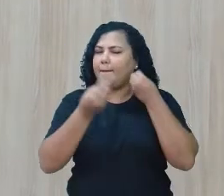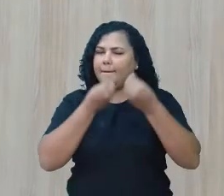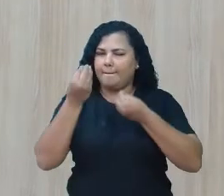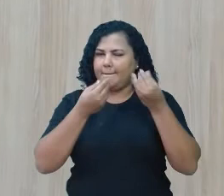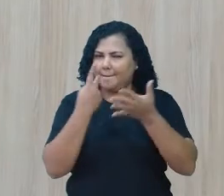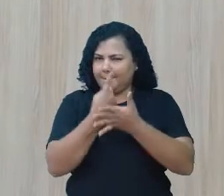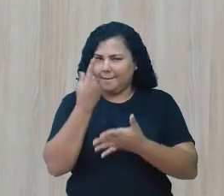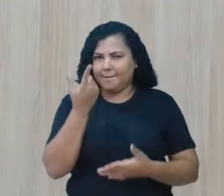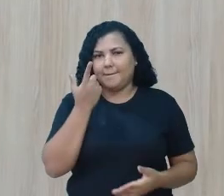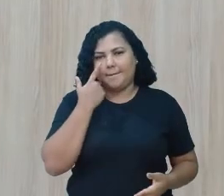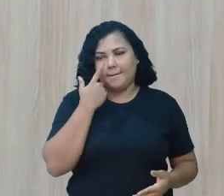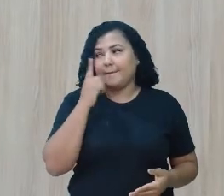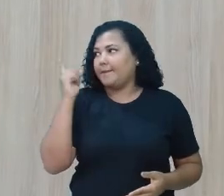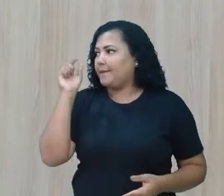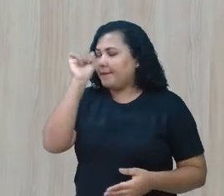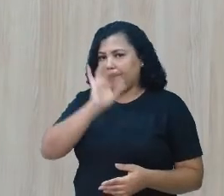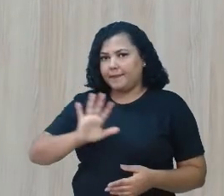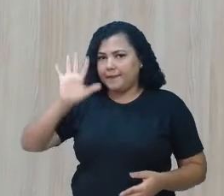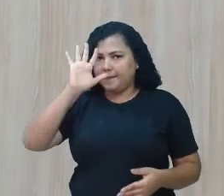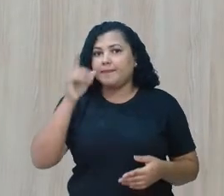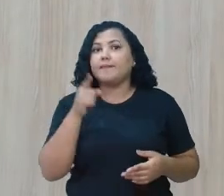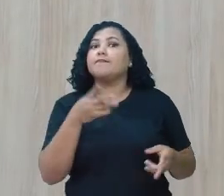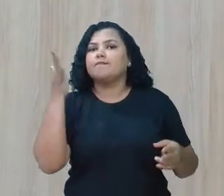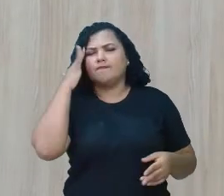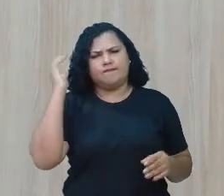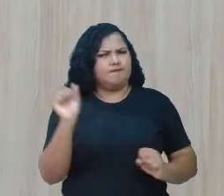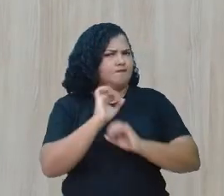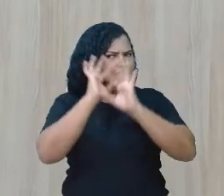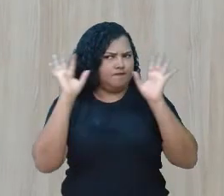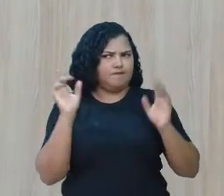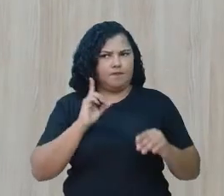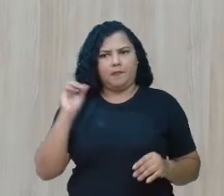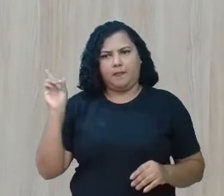ficar isso aí? Você vai entender aí bem direitinho, porque eu coloquei aí